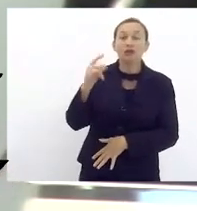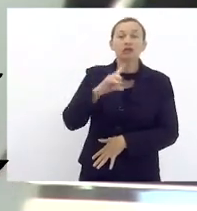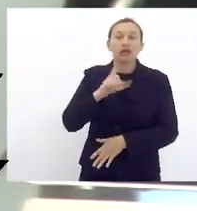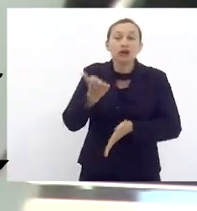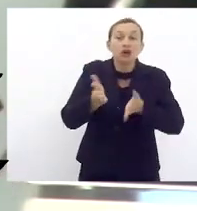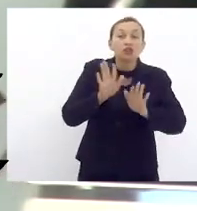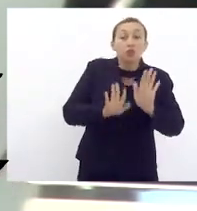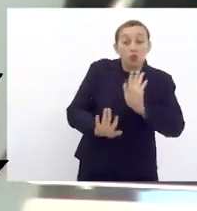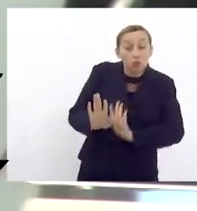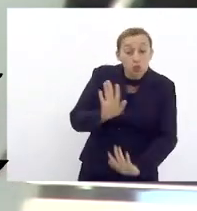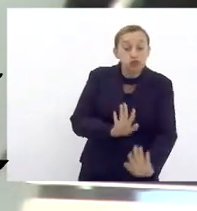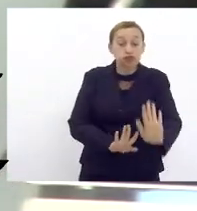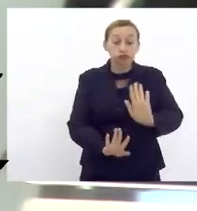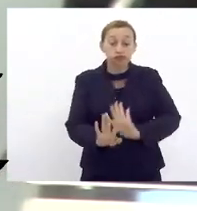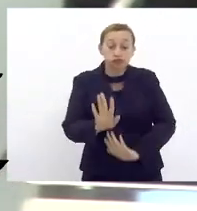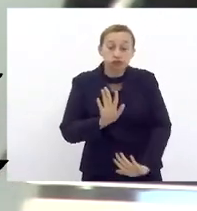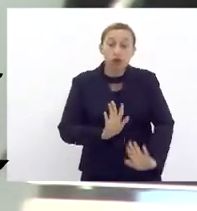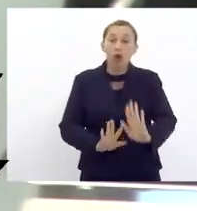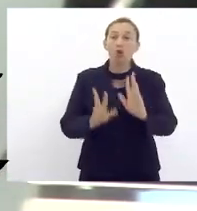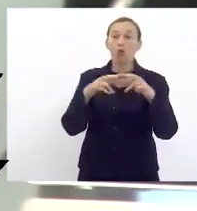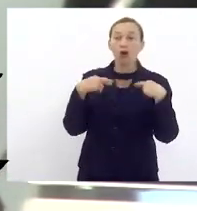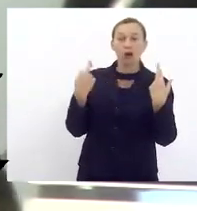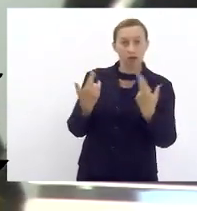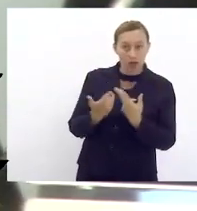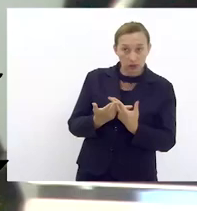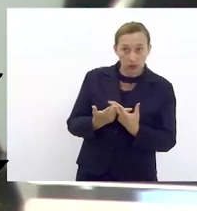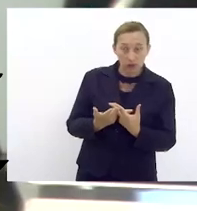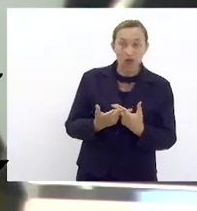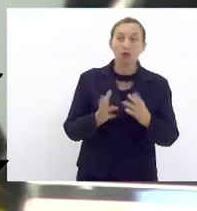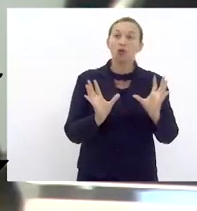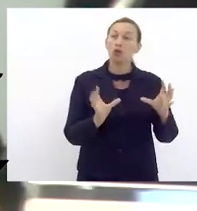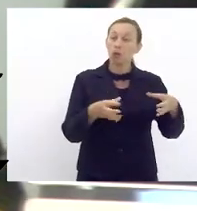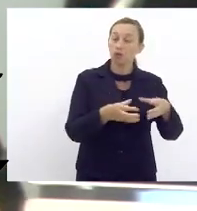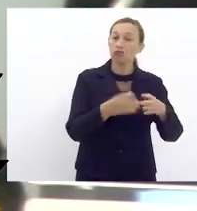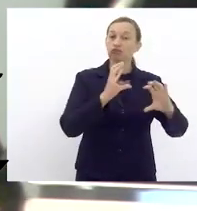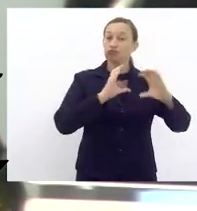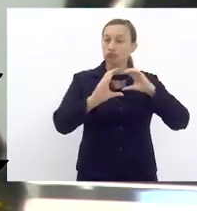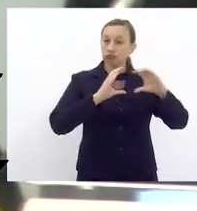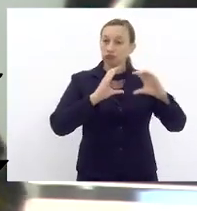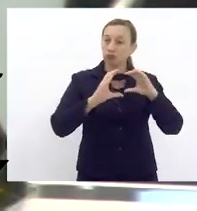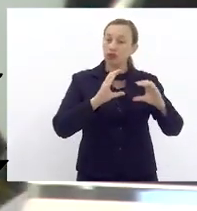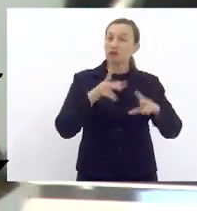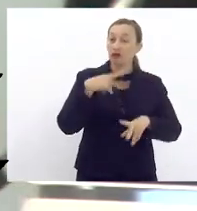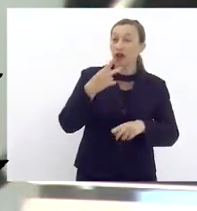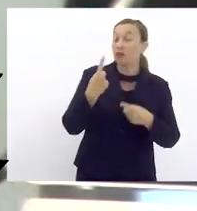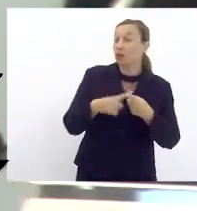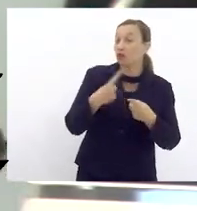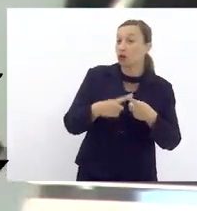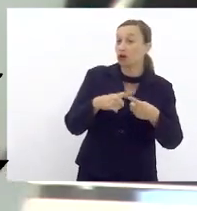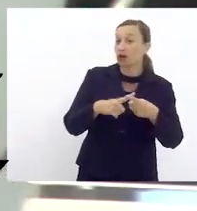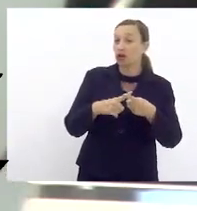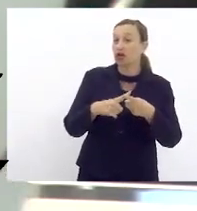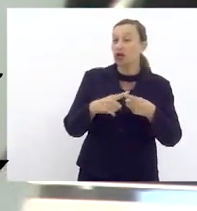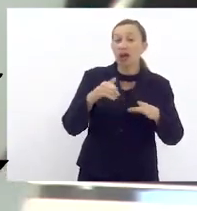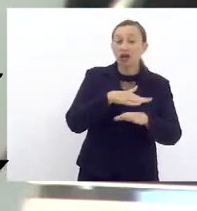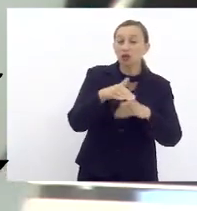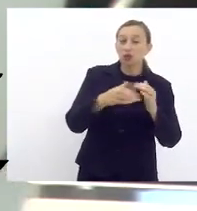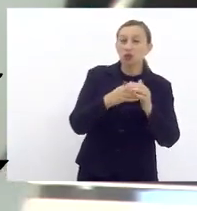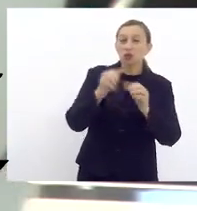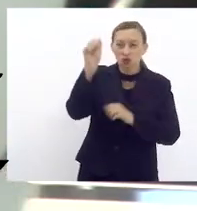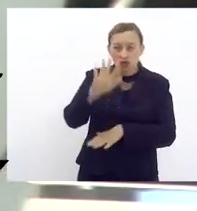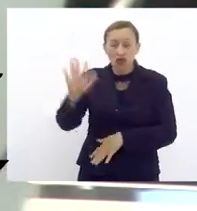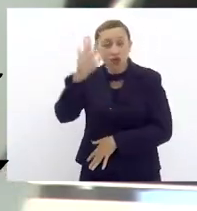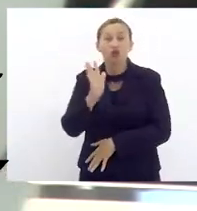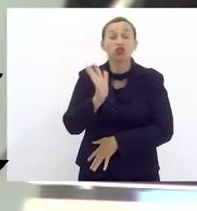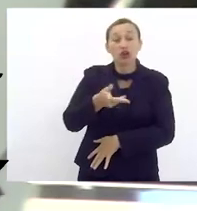esse cuidado e uma reunião especificamente com a comunicação para ter esse trato porque a mídia de um modo geral ela já fala